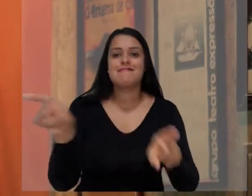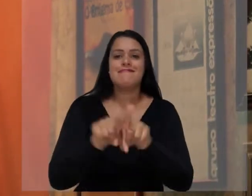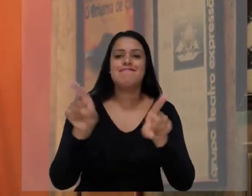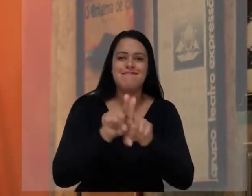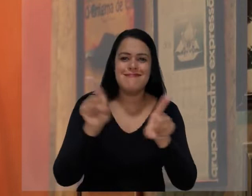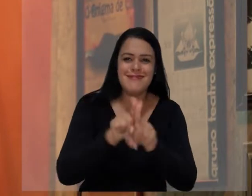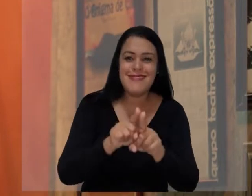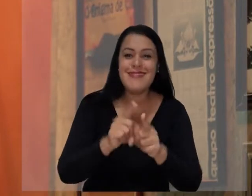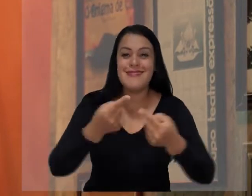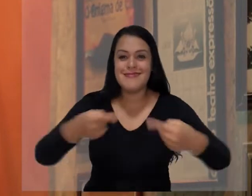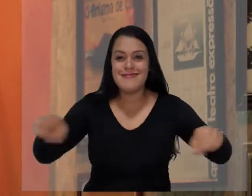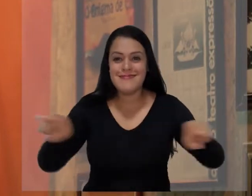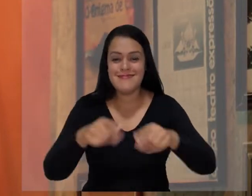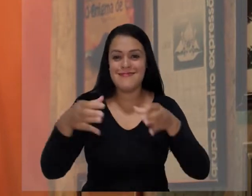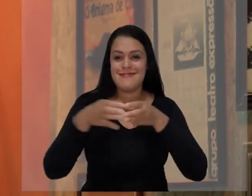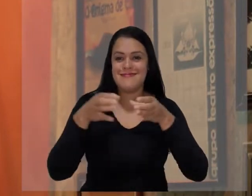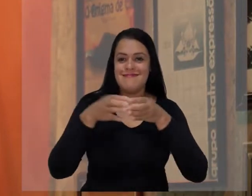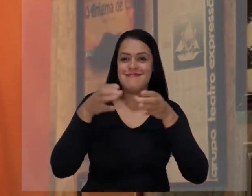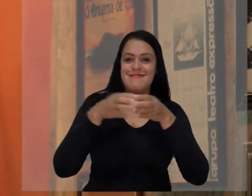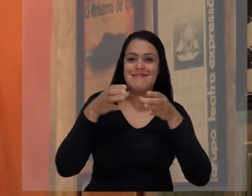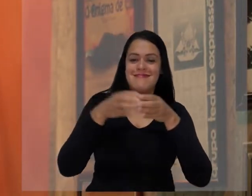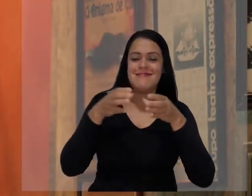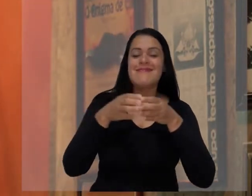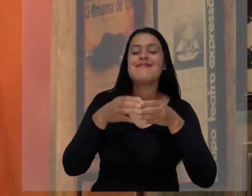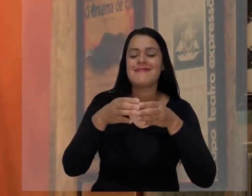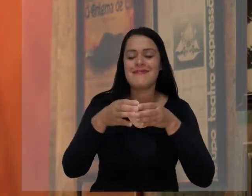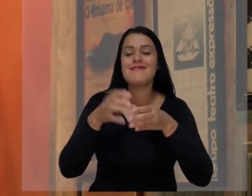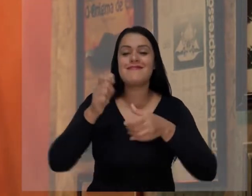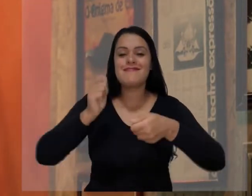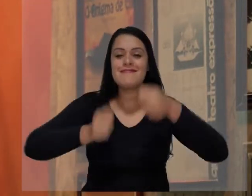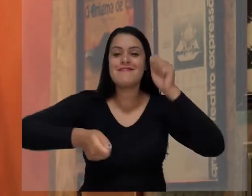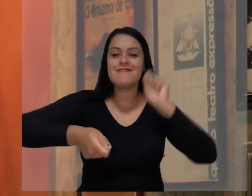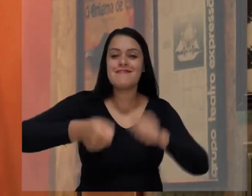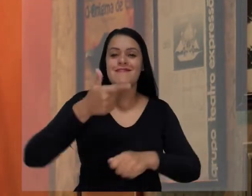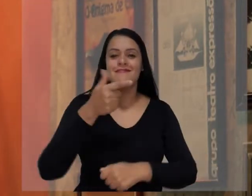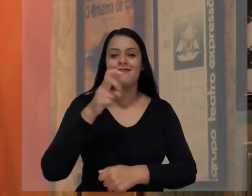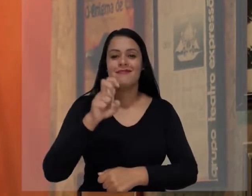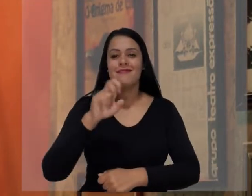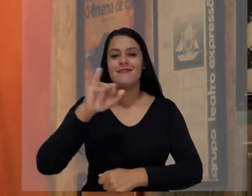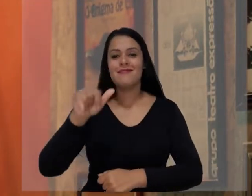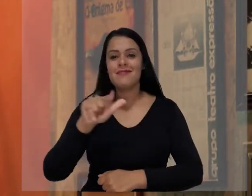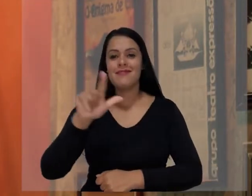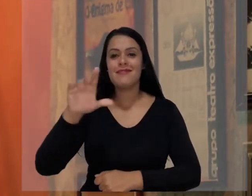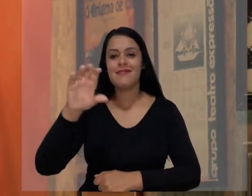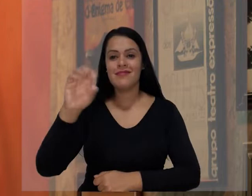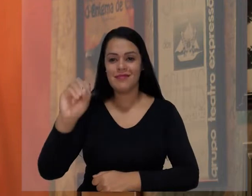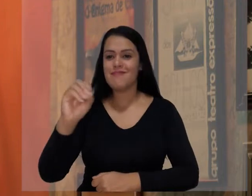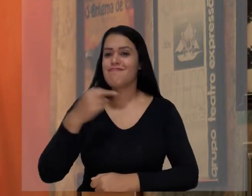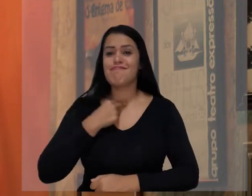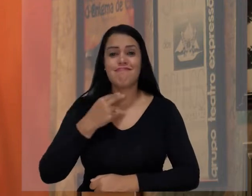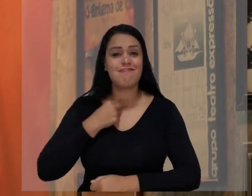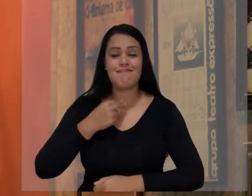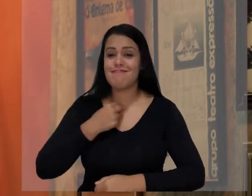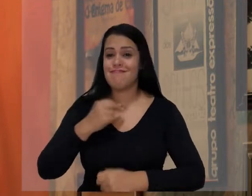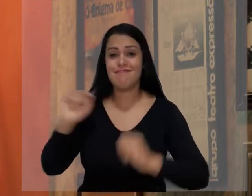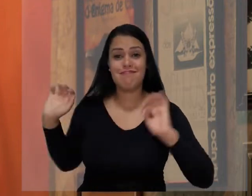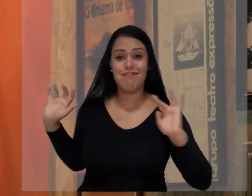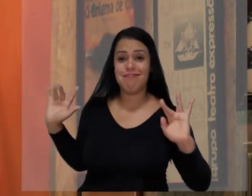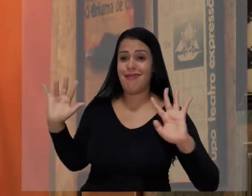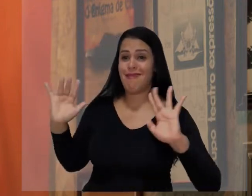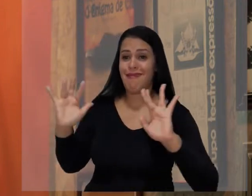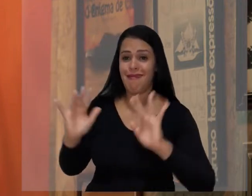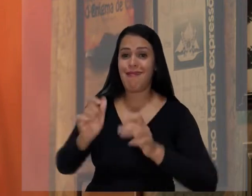também para os músicos das pantinhas do 25 de julho, que não pode mais fazer